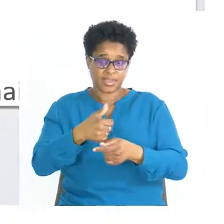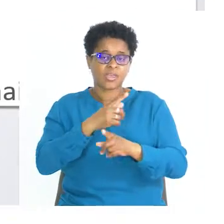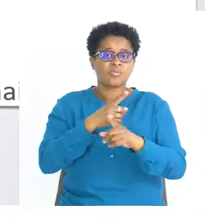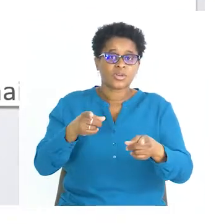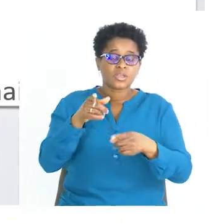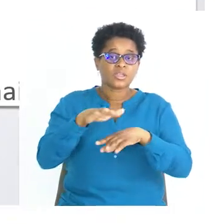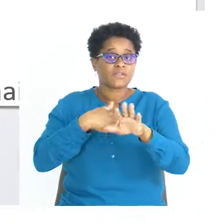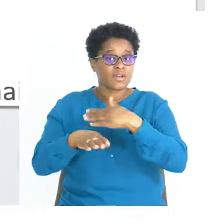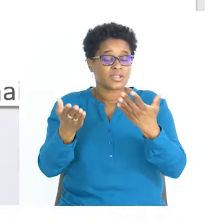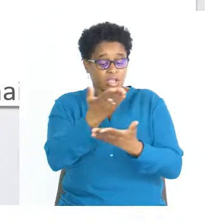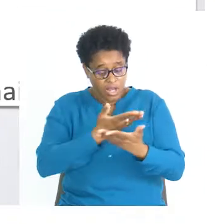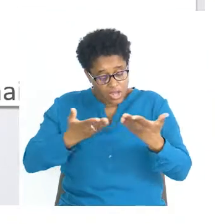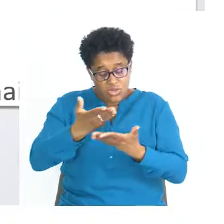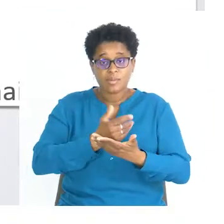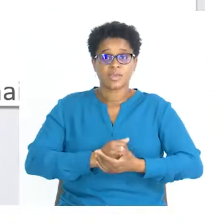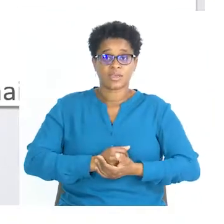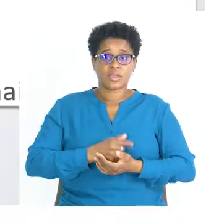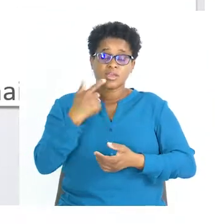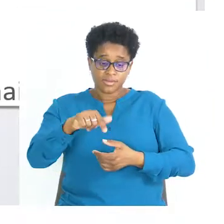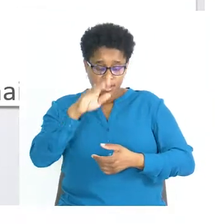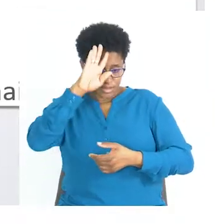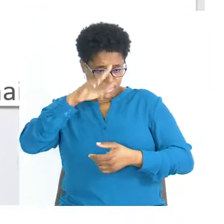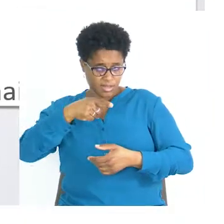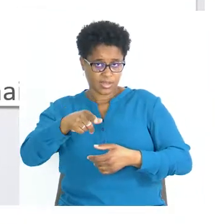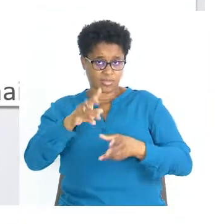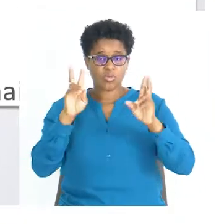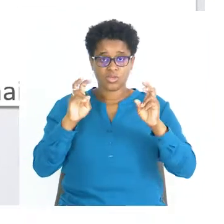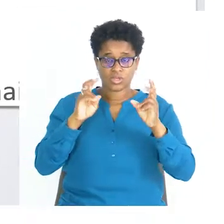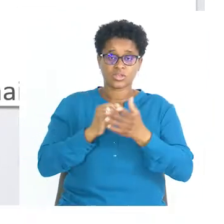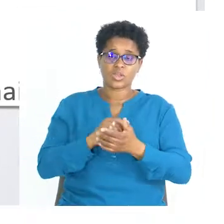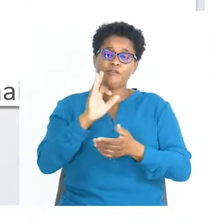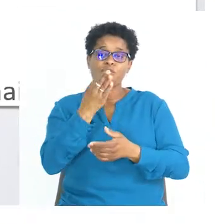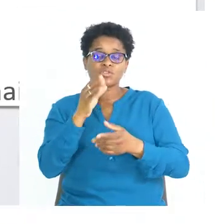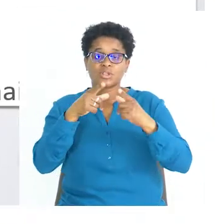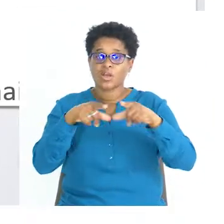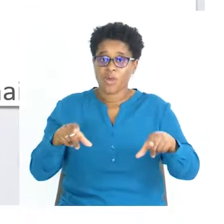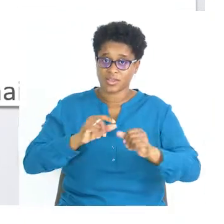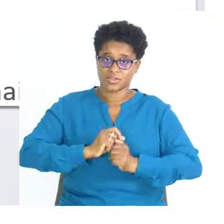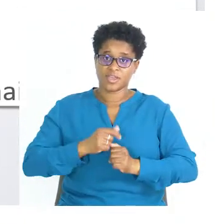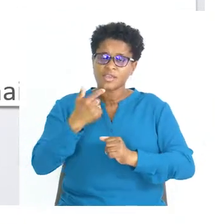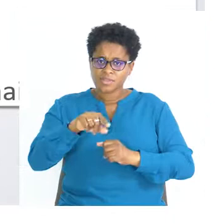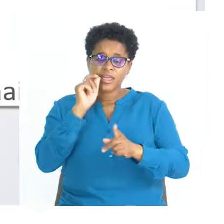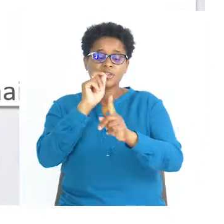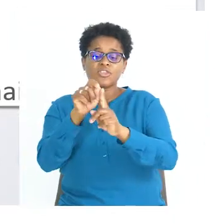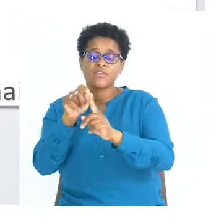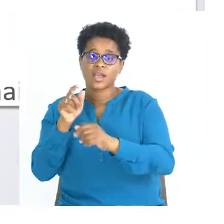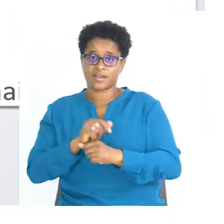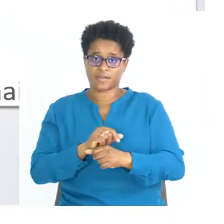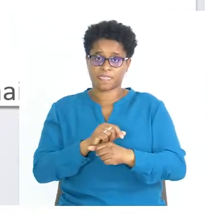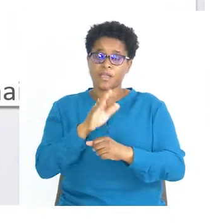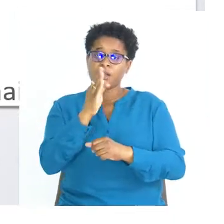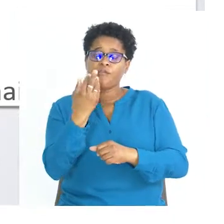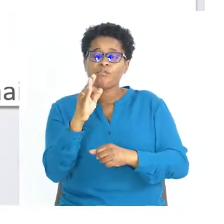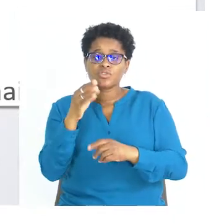tu tens que fazer esse relacionamento. Tens que reconhecer em contexto as funções da linguagem, tens que